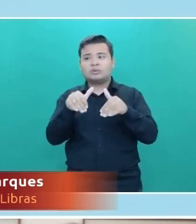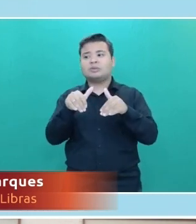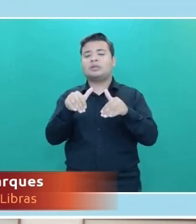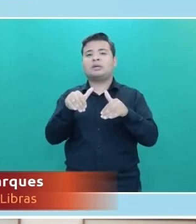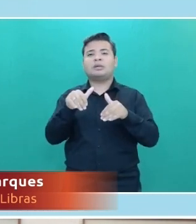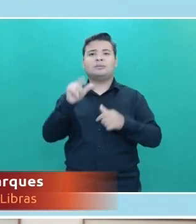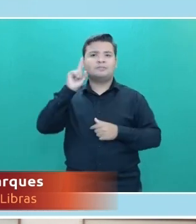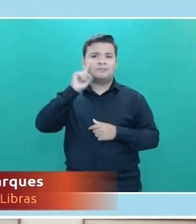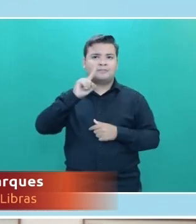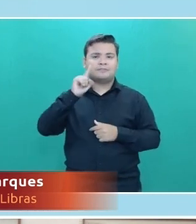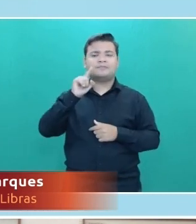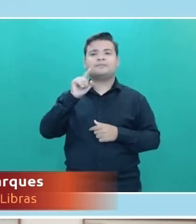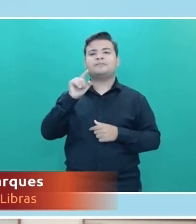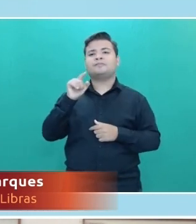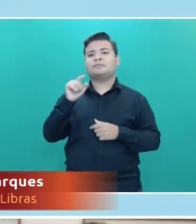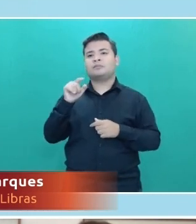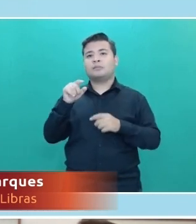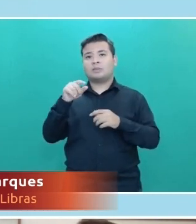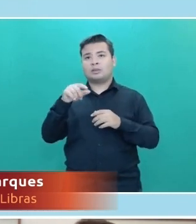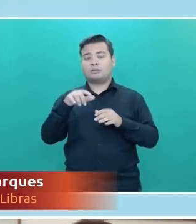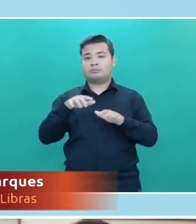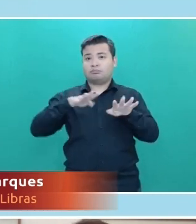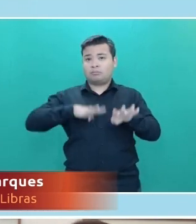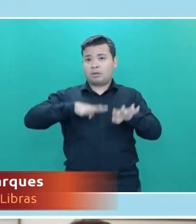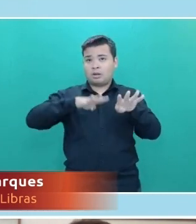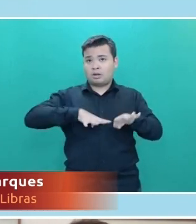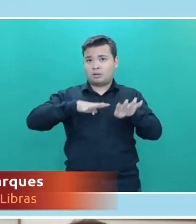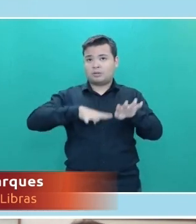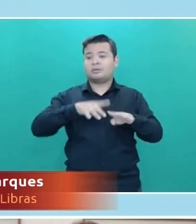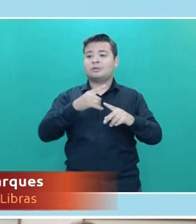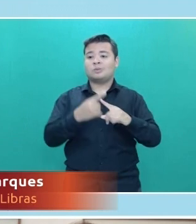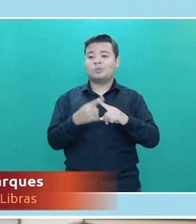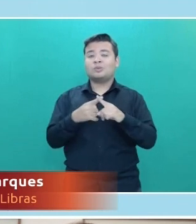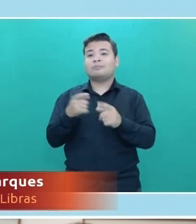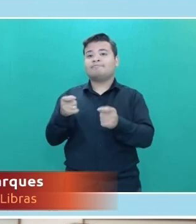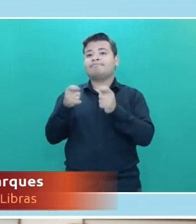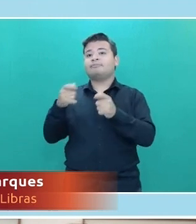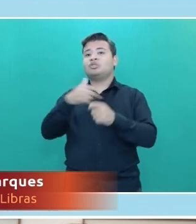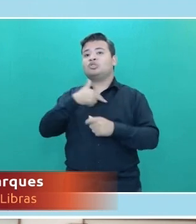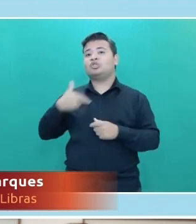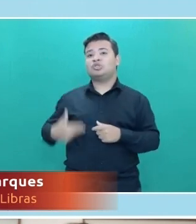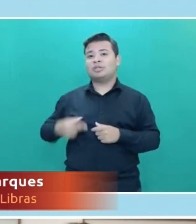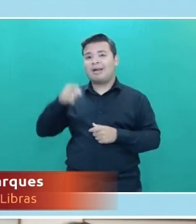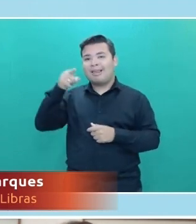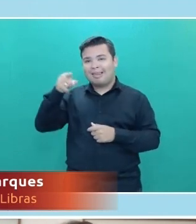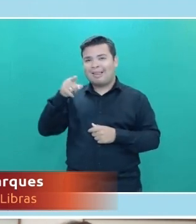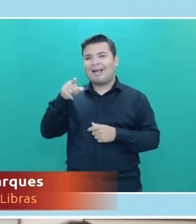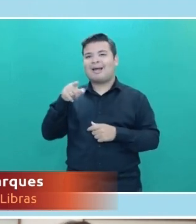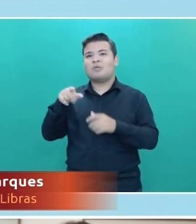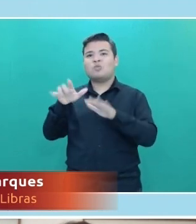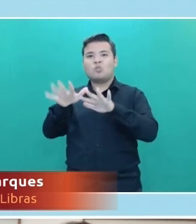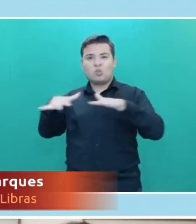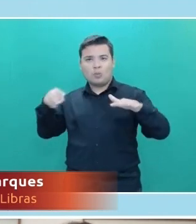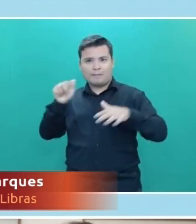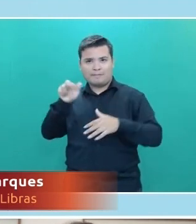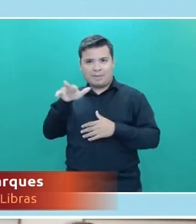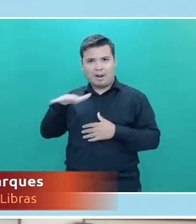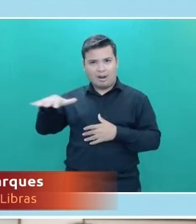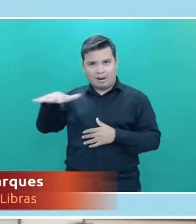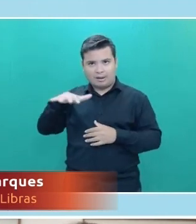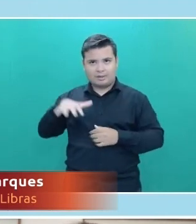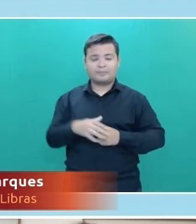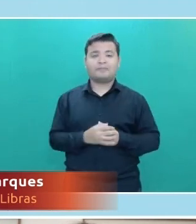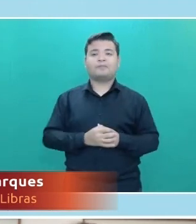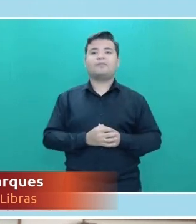de contenção da China no Mar do Sul da China, né? Então, nesse jogo geopolítico, o que